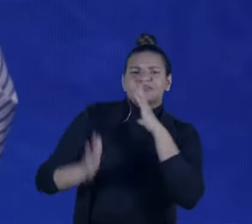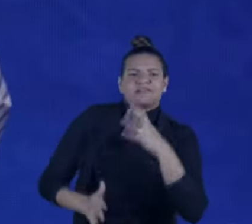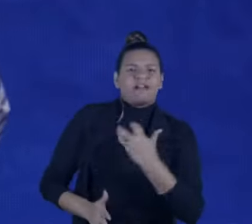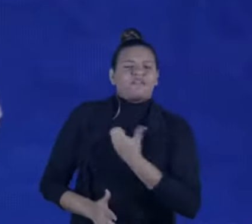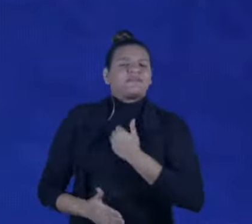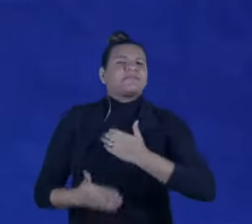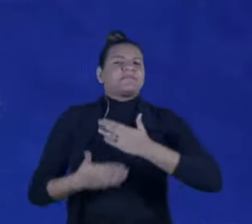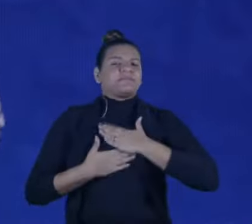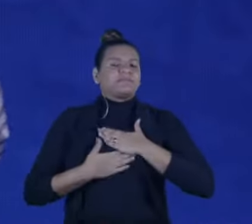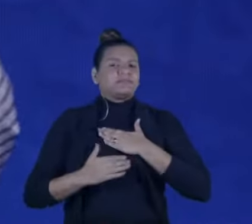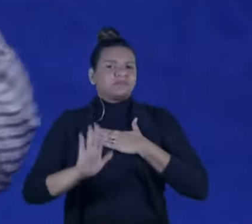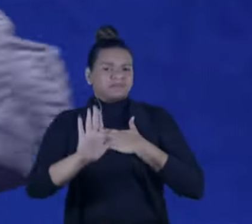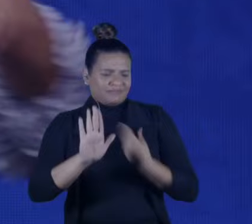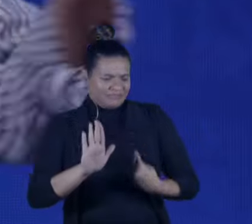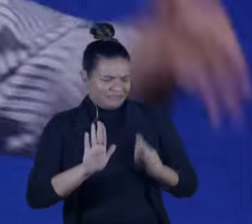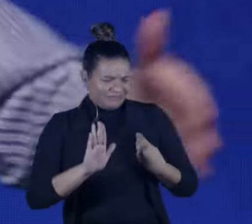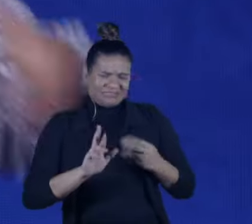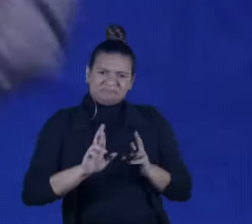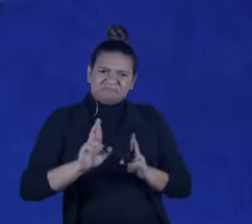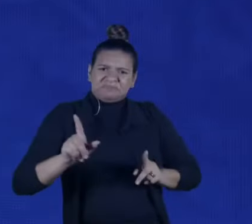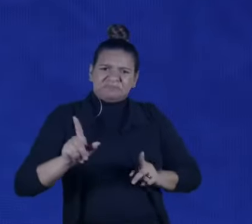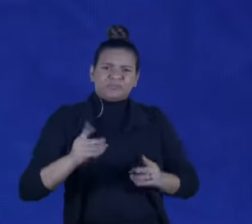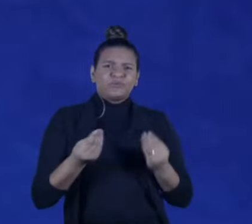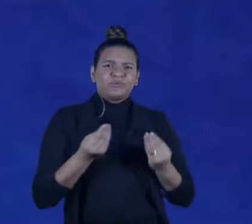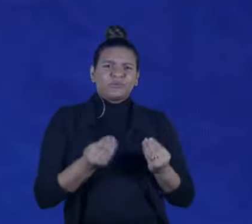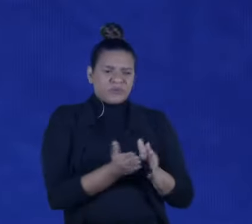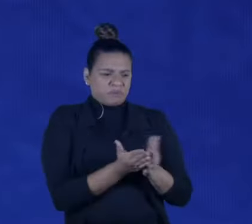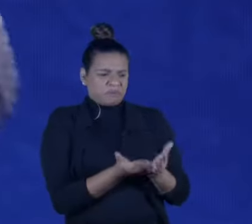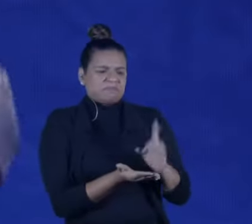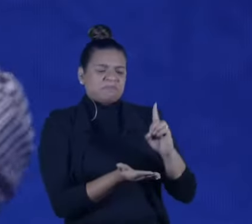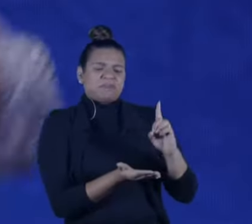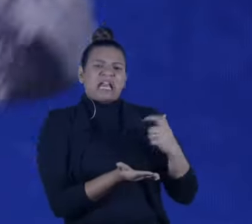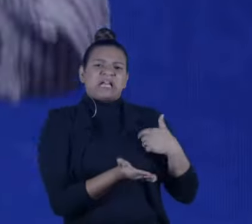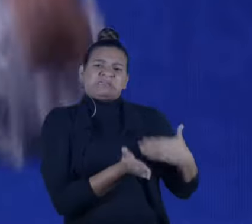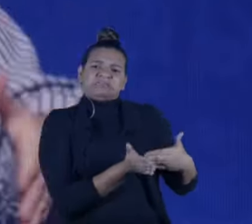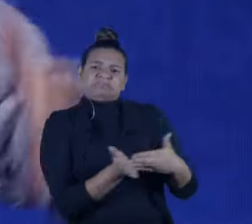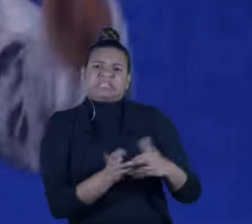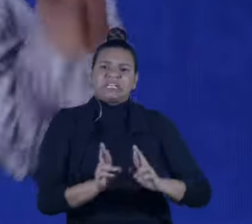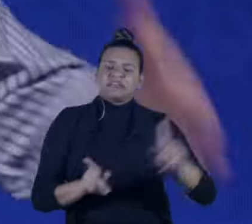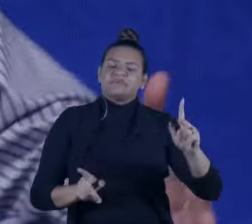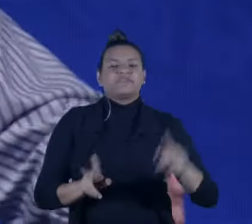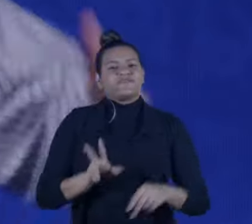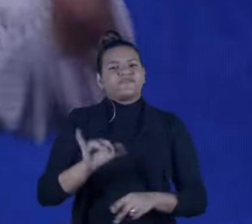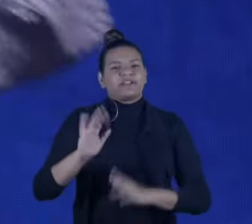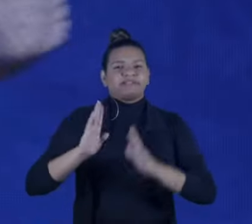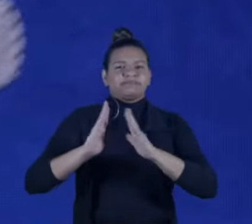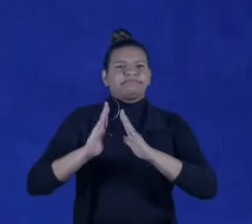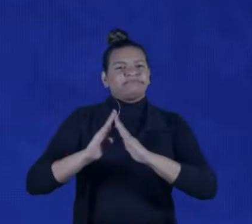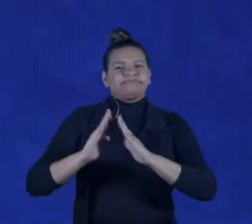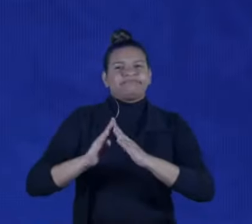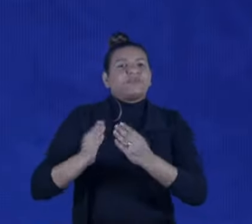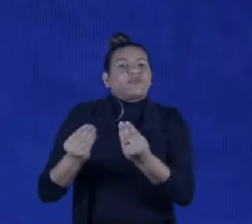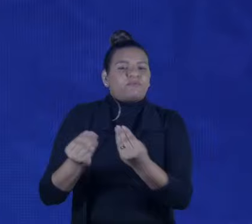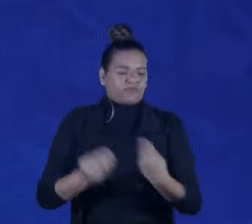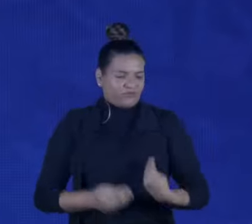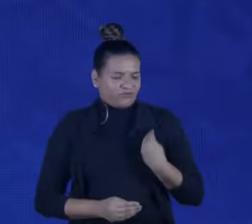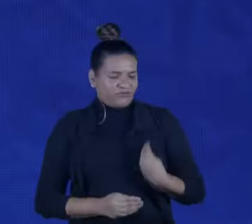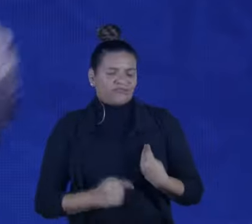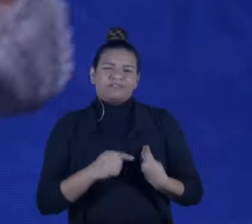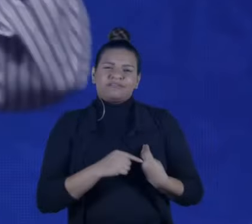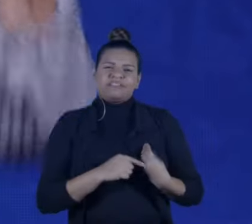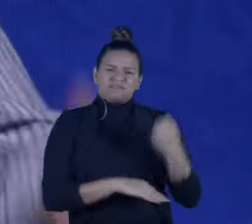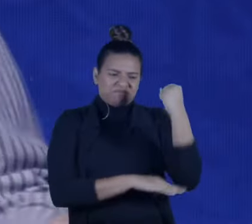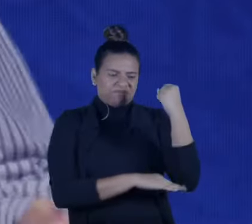de uma maneira completamente diferente da sua palavra, o edifício da sua vida vai ruir, vai ter brechas, vai